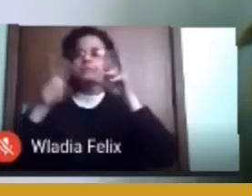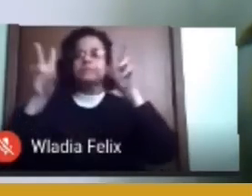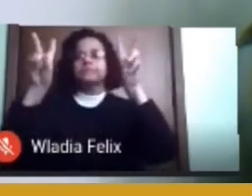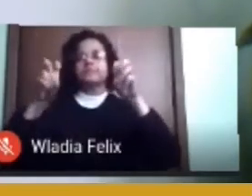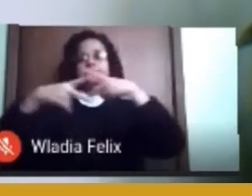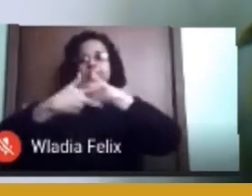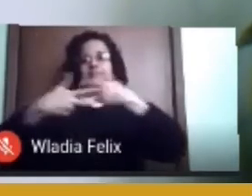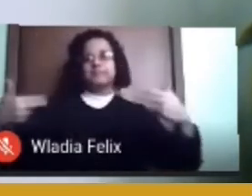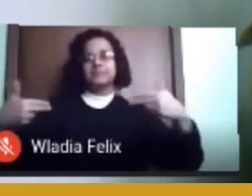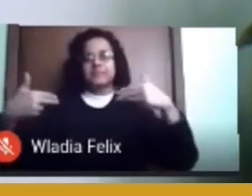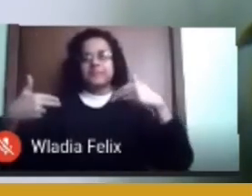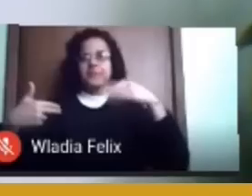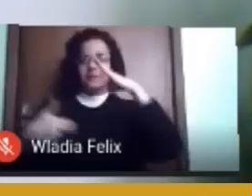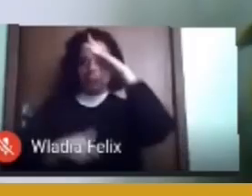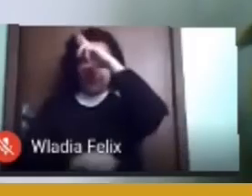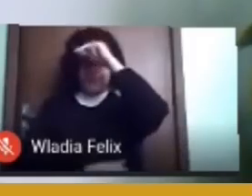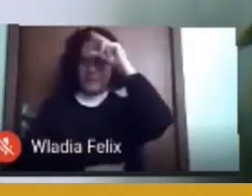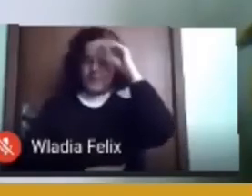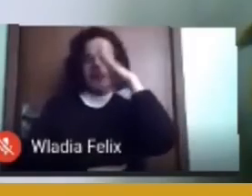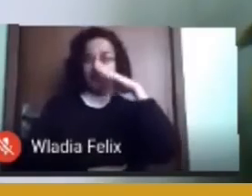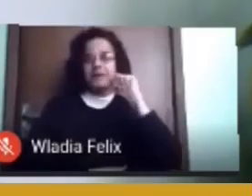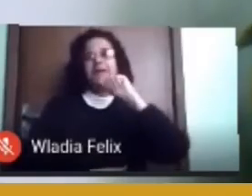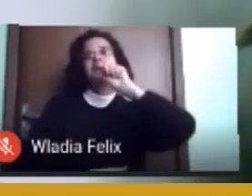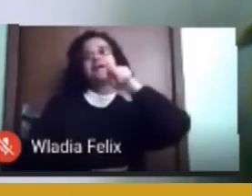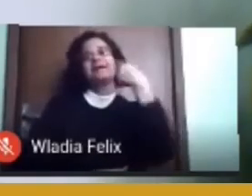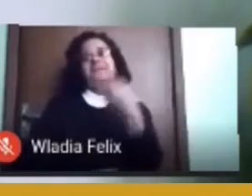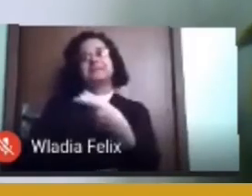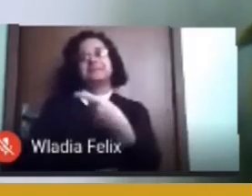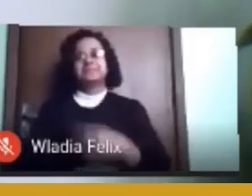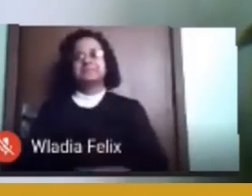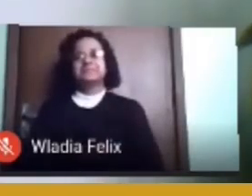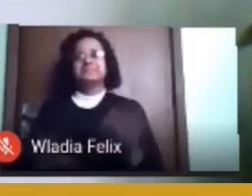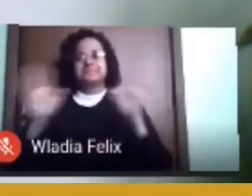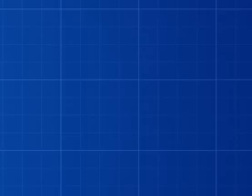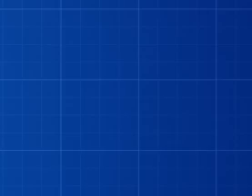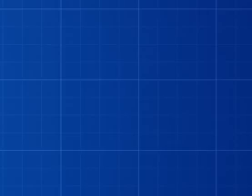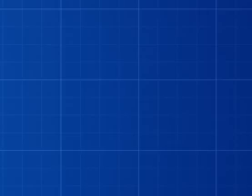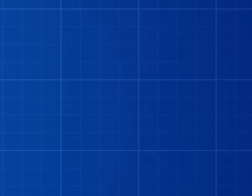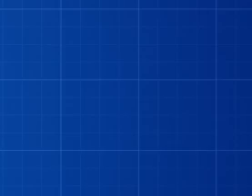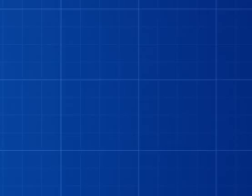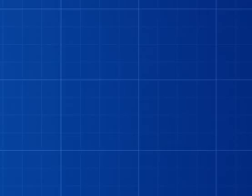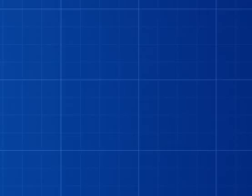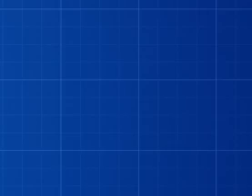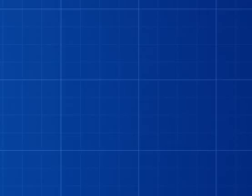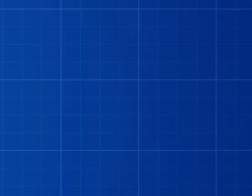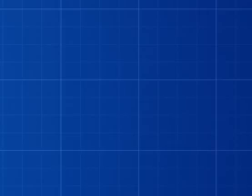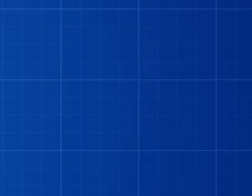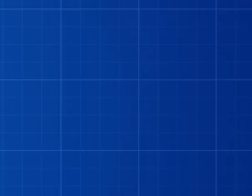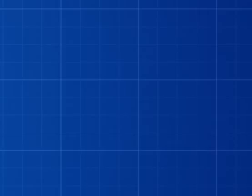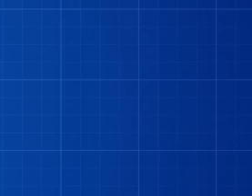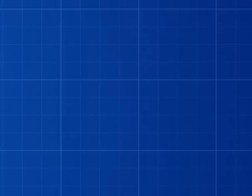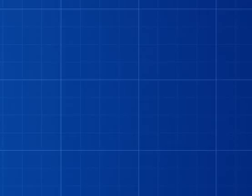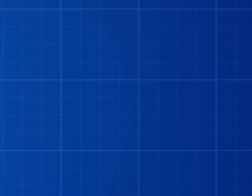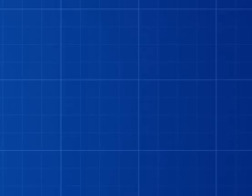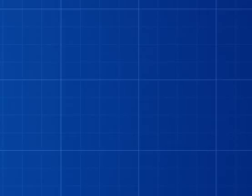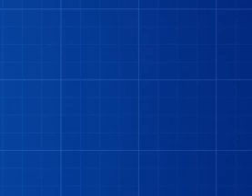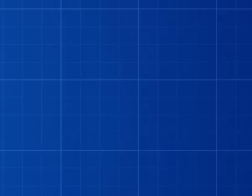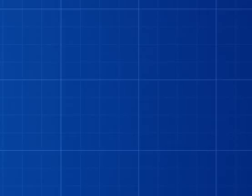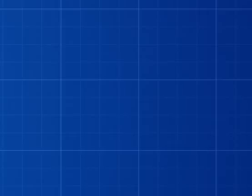acompanharam essa formação, e contamos com vocês na próxima. Só para recordar, essa já é a nossa 5ª